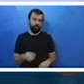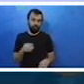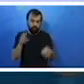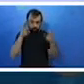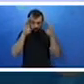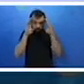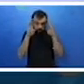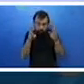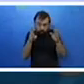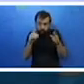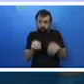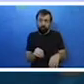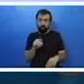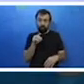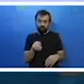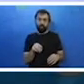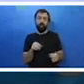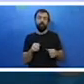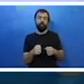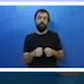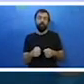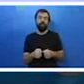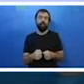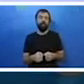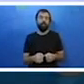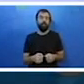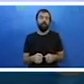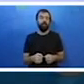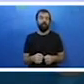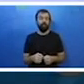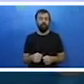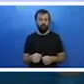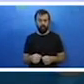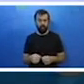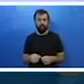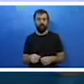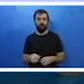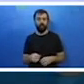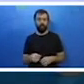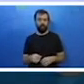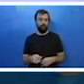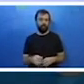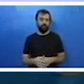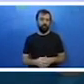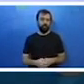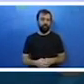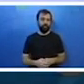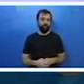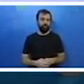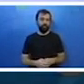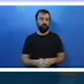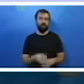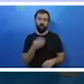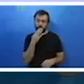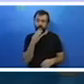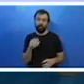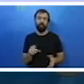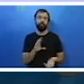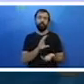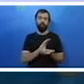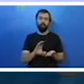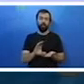no que vocês têm que fazer, ó. Esses exercícios e a tarefa. Está acontecendo de criança mandar